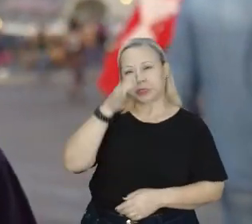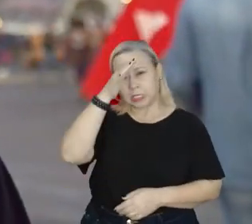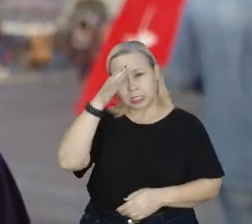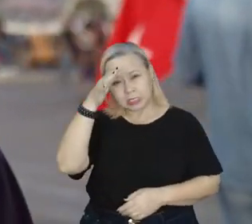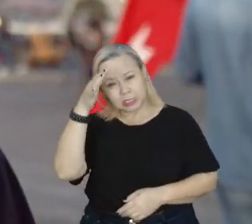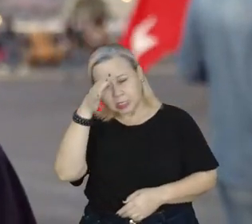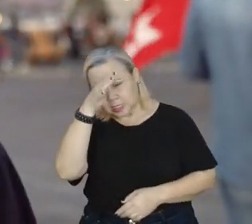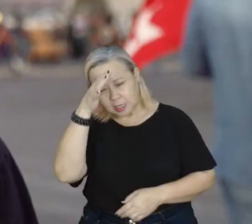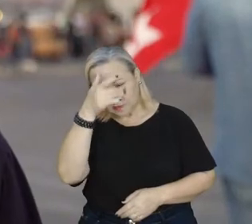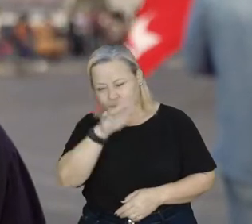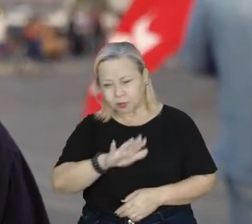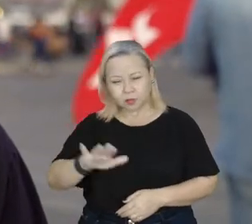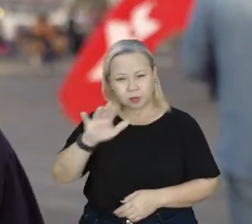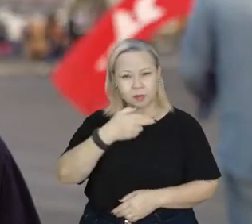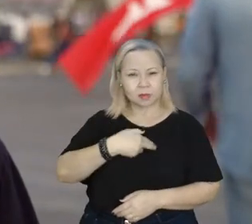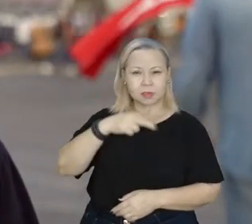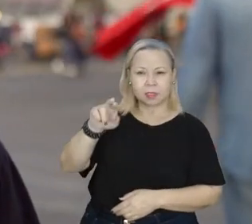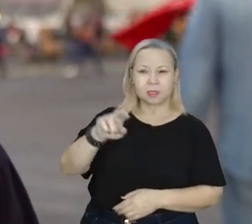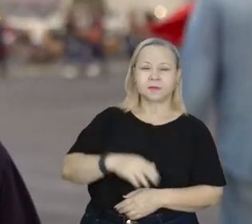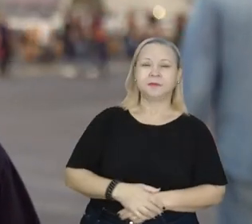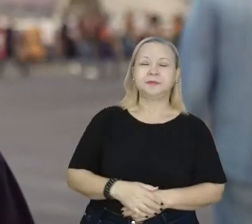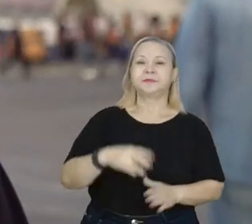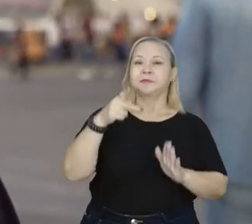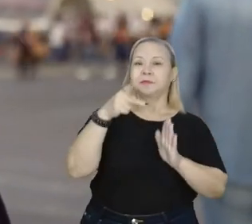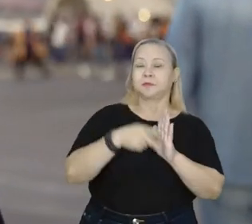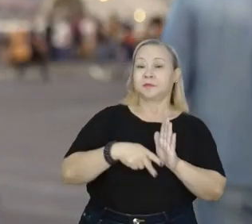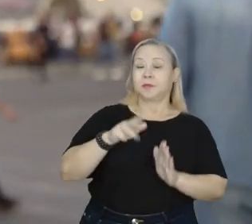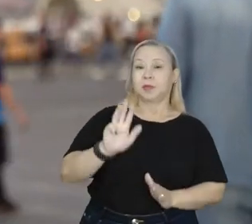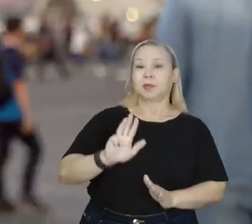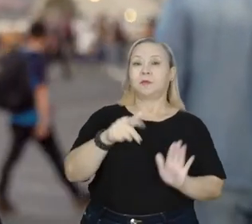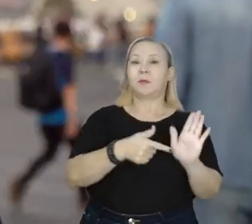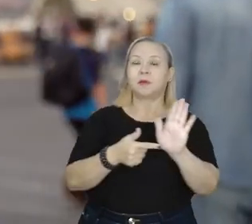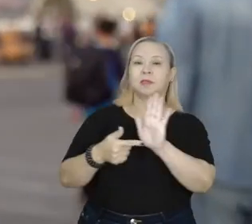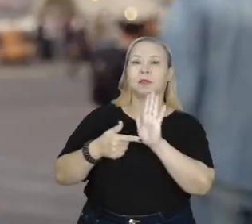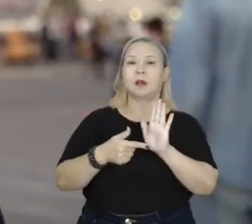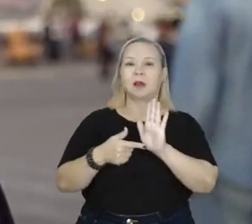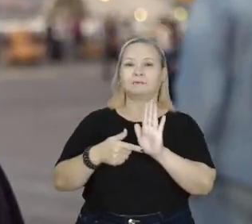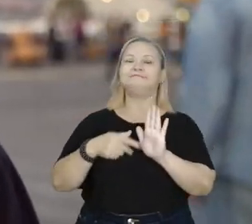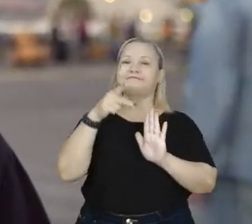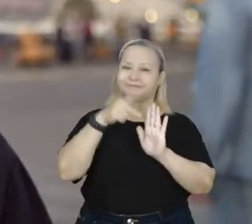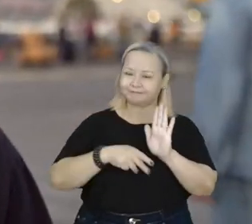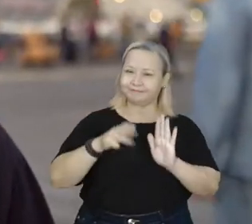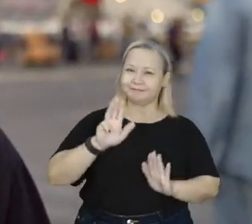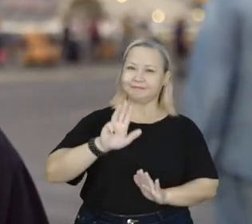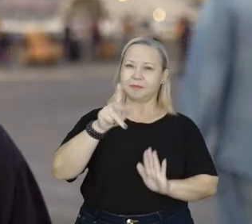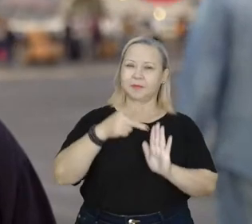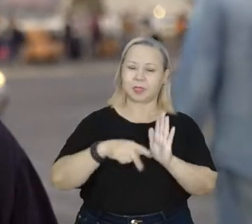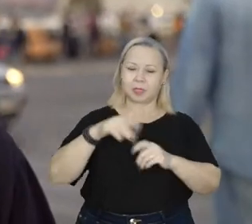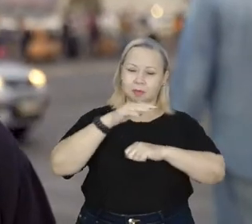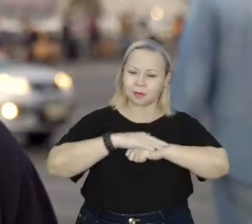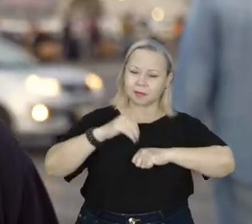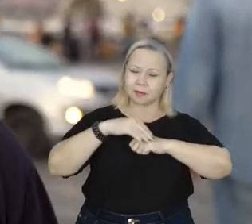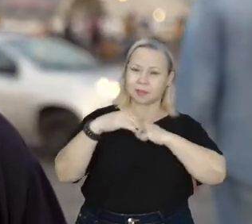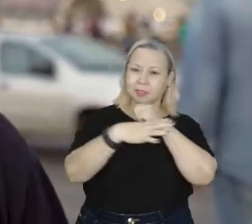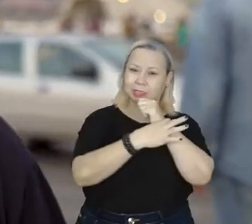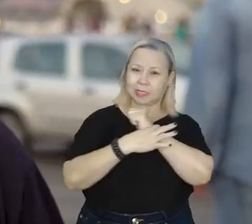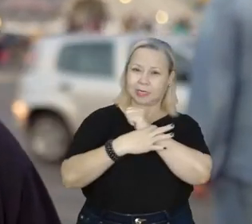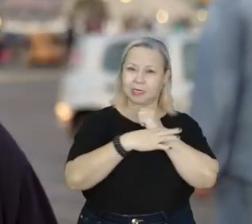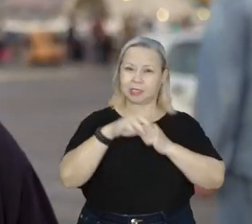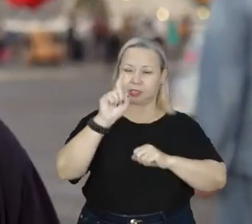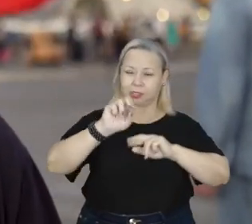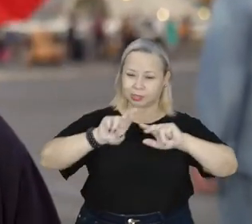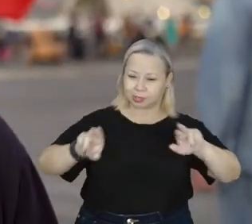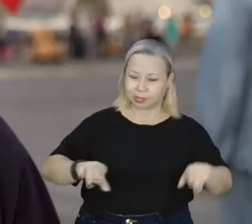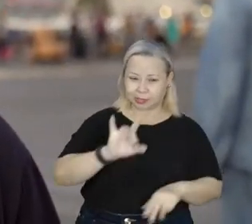o projeto de Lula é um projeto da solidariedade, um projeto de cuidado, um projeto de garantir direitos a cada um e